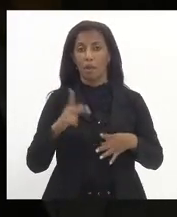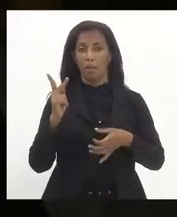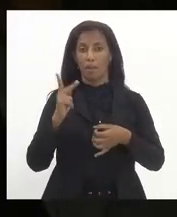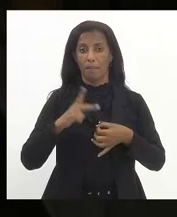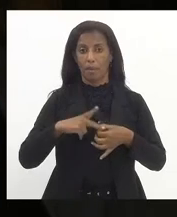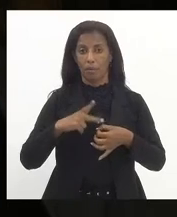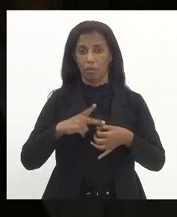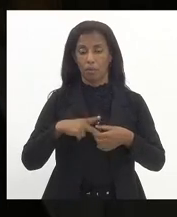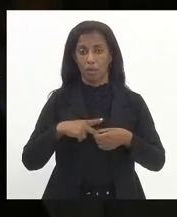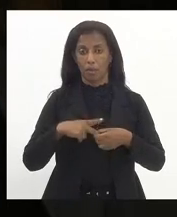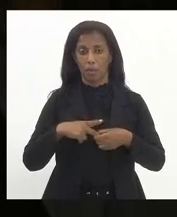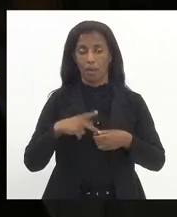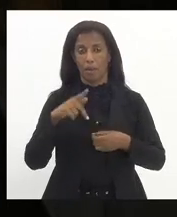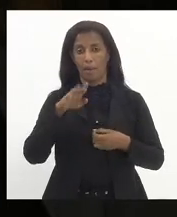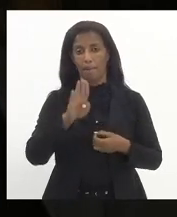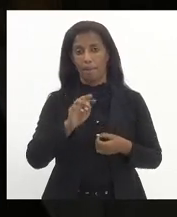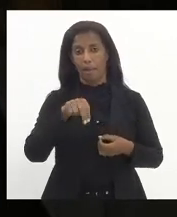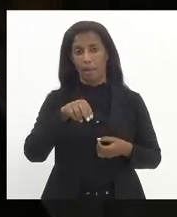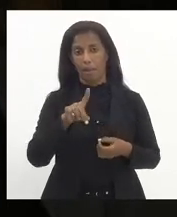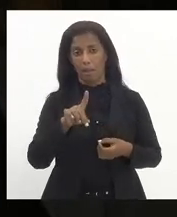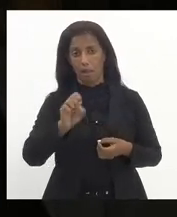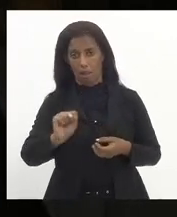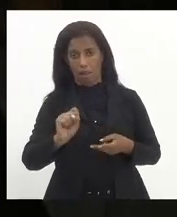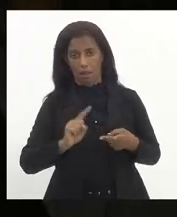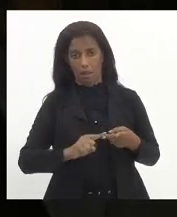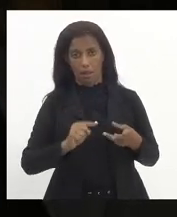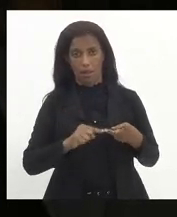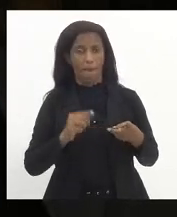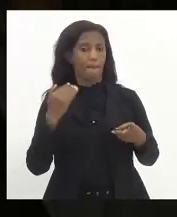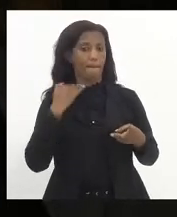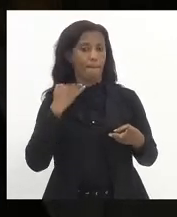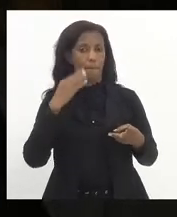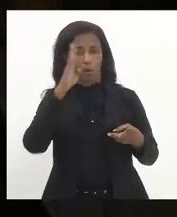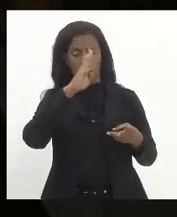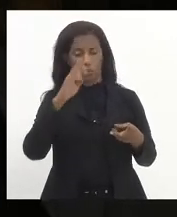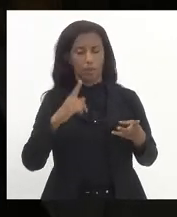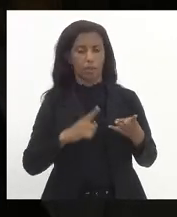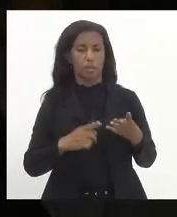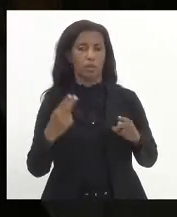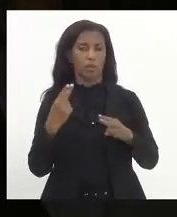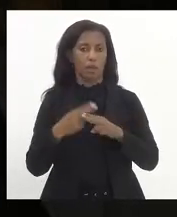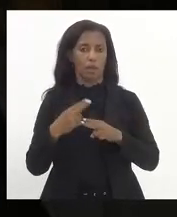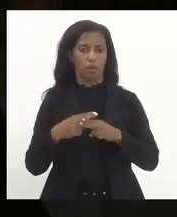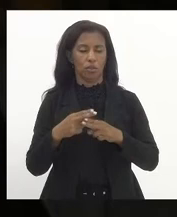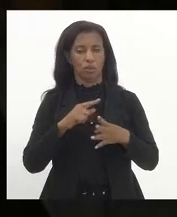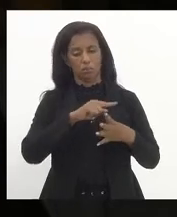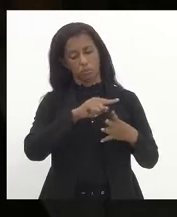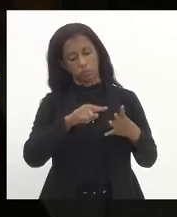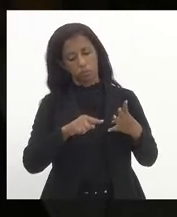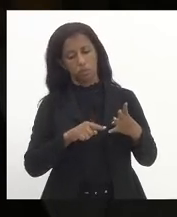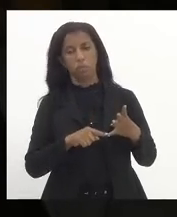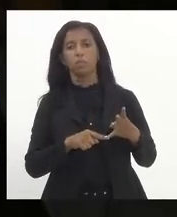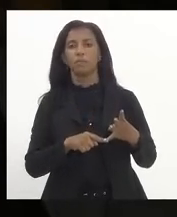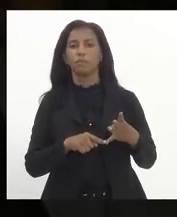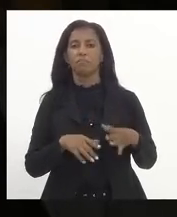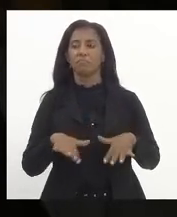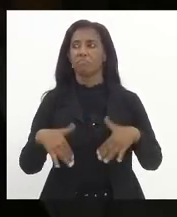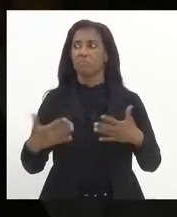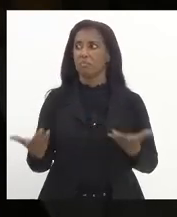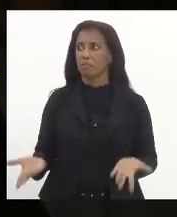Petrobras, BNDES, Banco do Brasil, Caixa Econômica Federal, né, seja